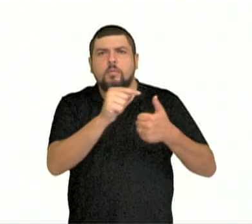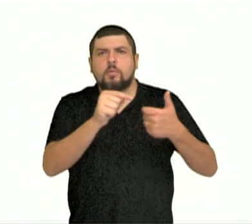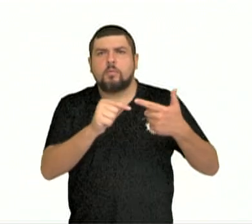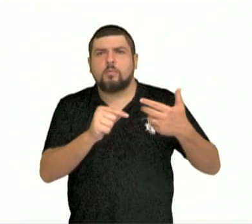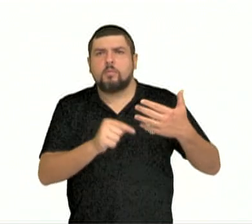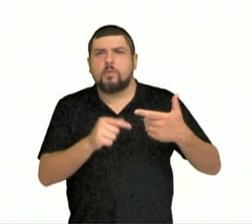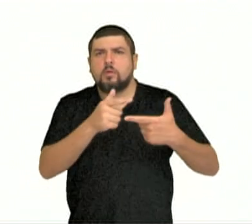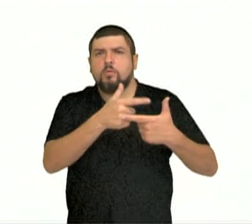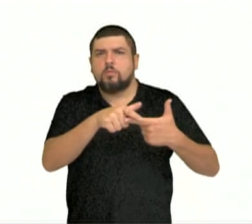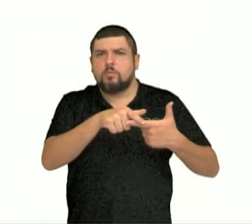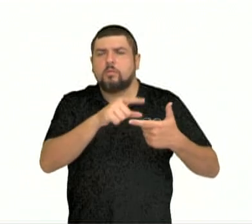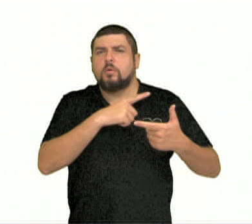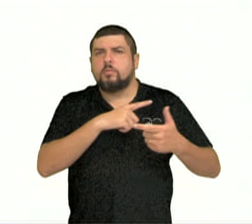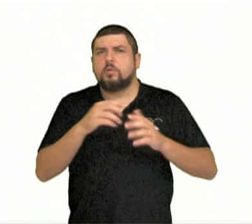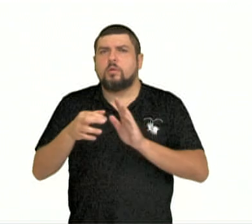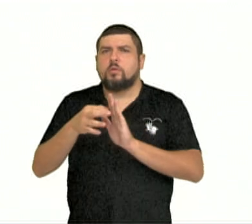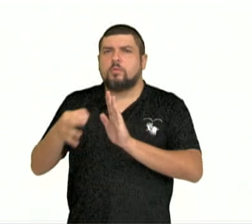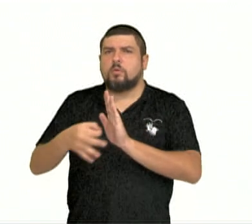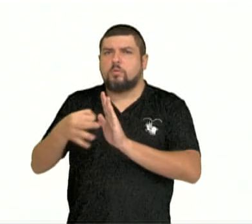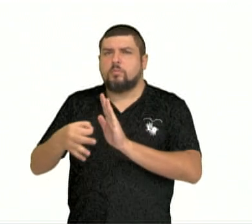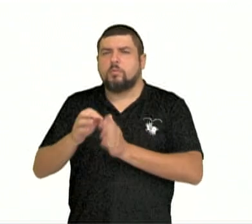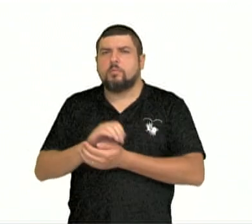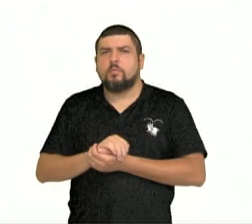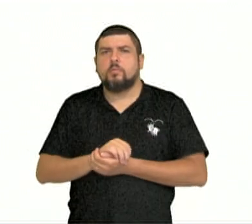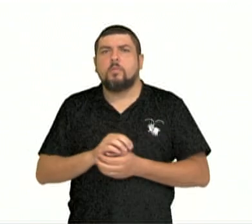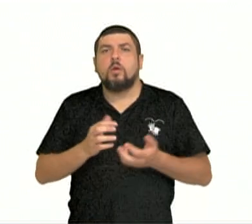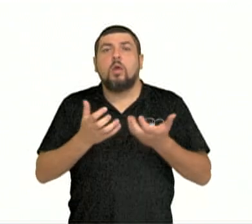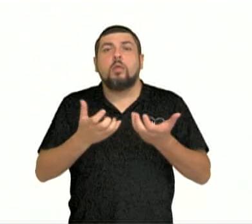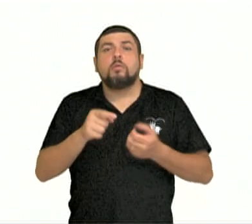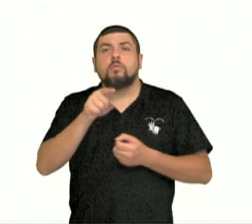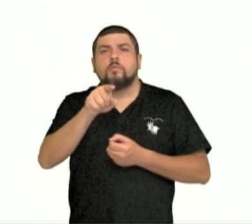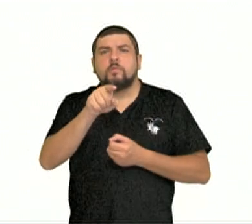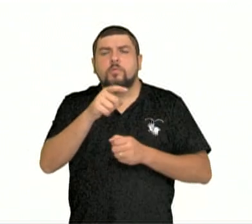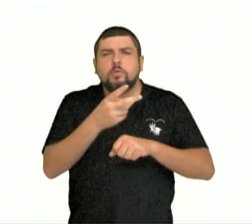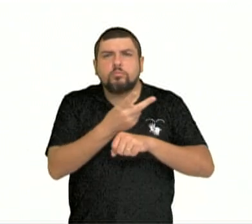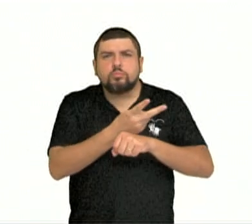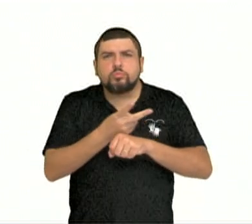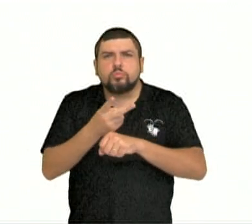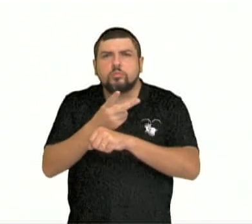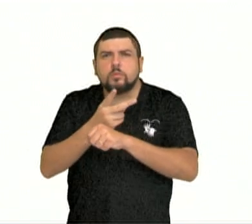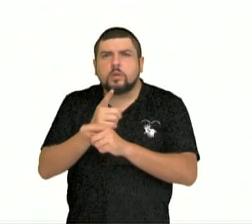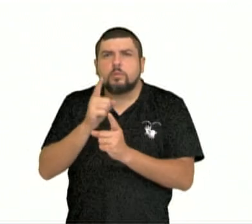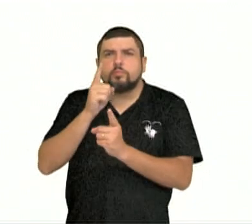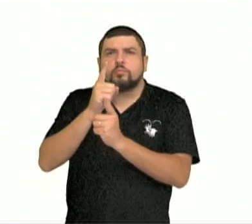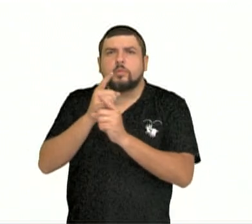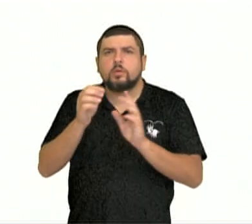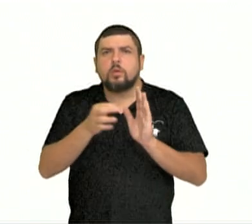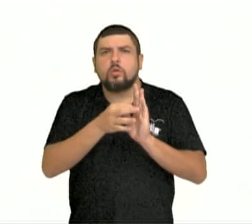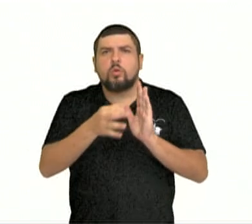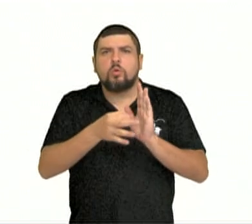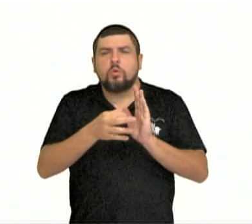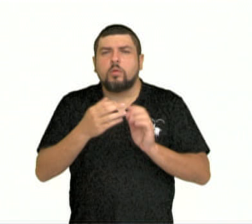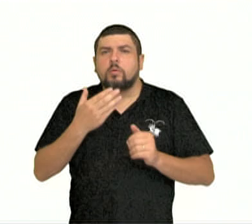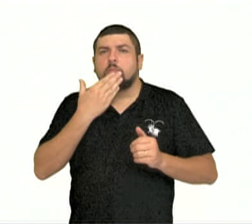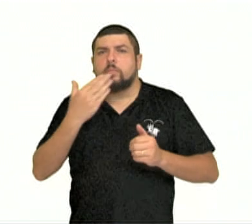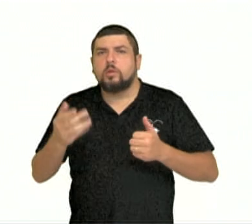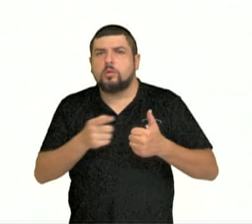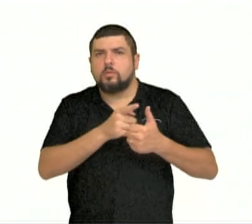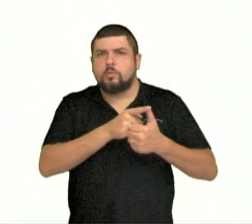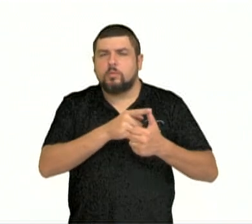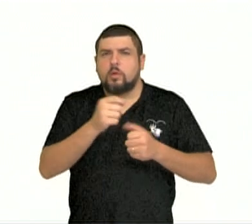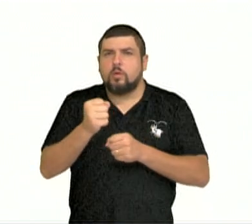eles dão um argumento. Eu quero que você localize os argumentos aí no texto para pedir a construção do